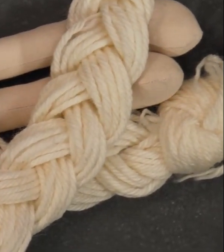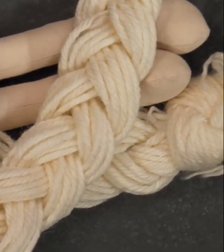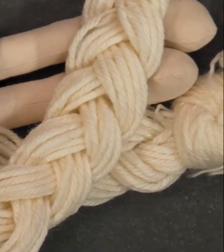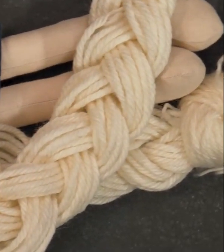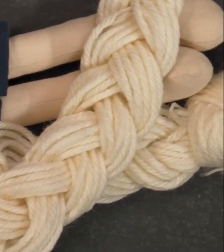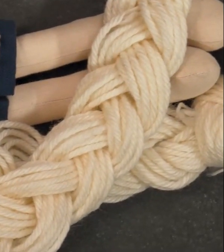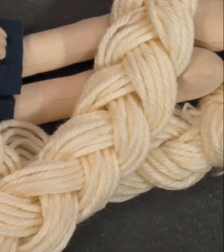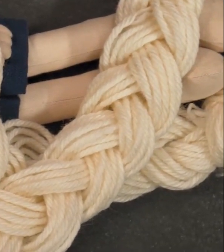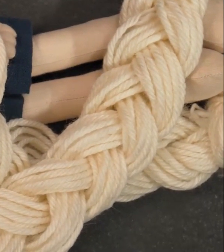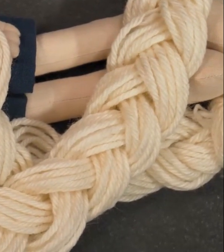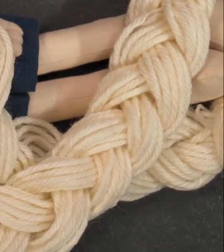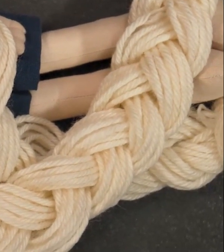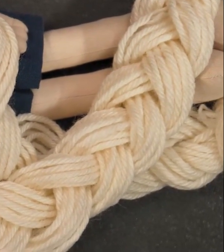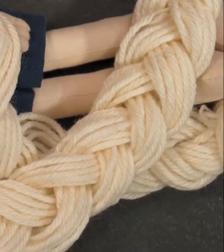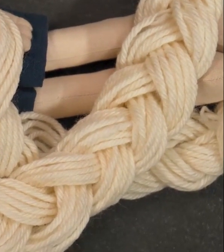Boneco deitado com a trança de lã em volta.